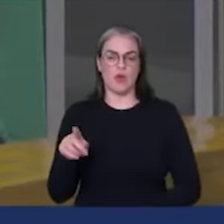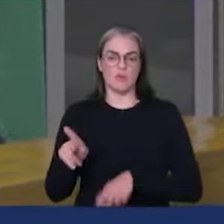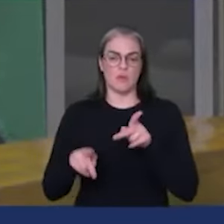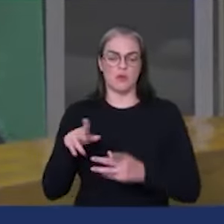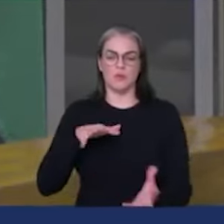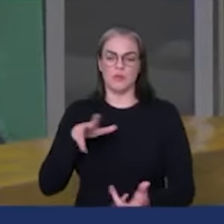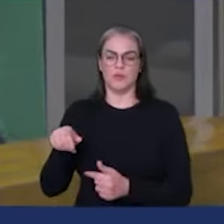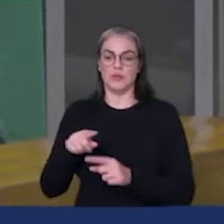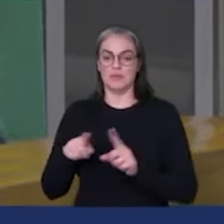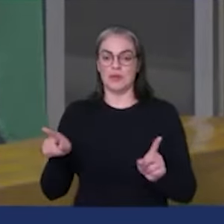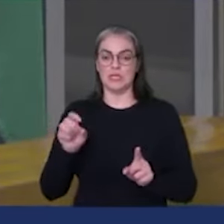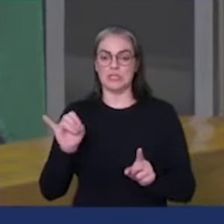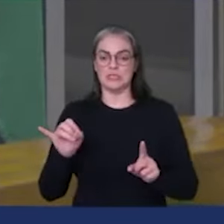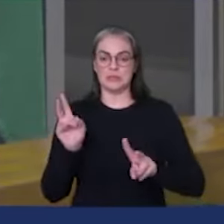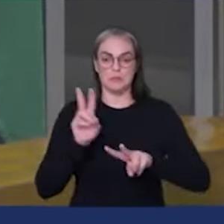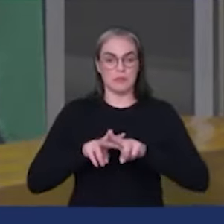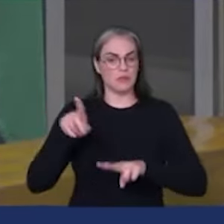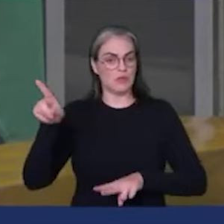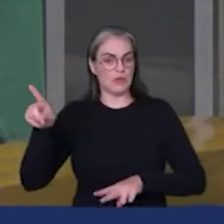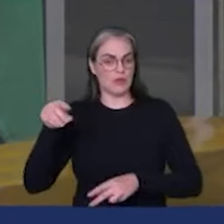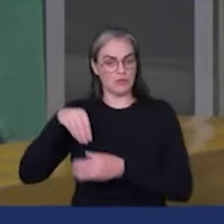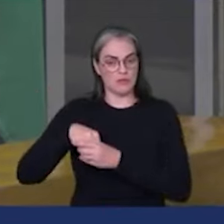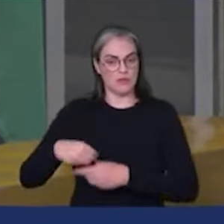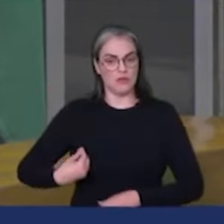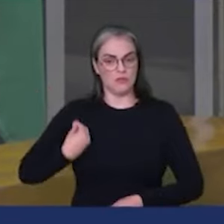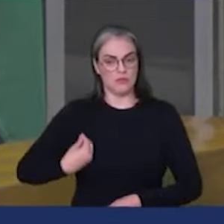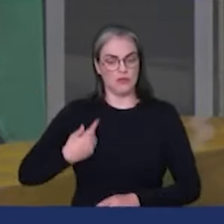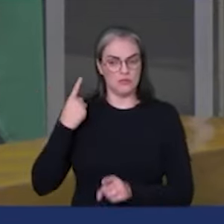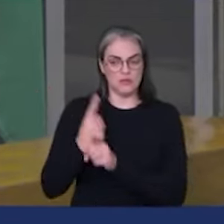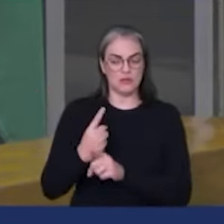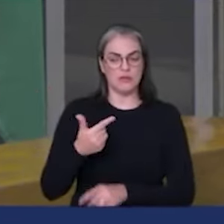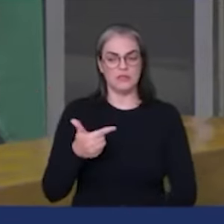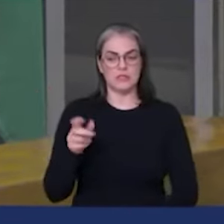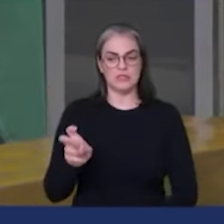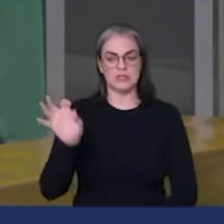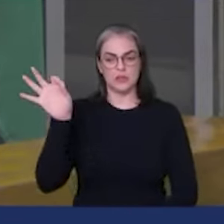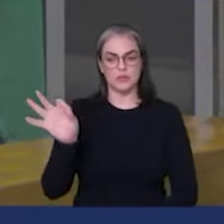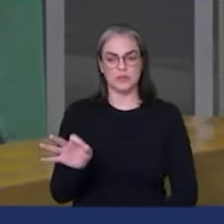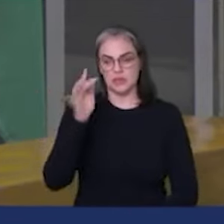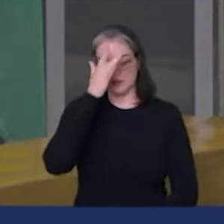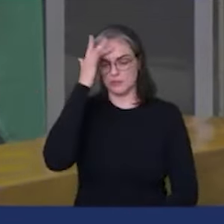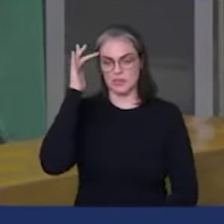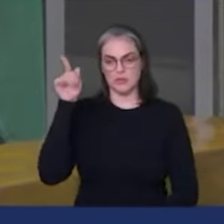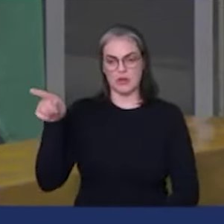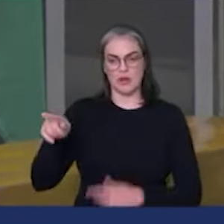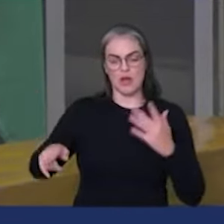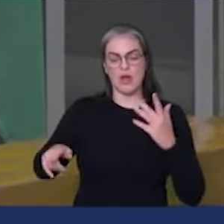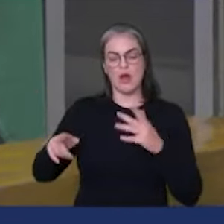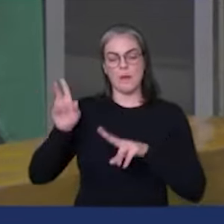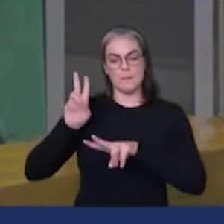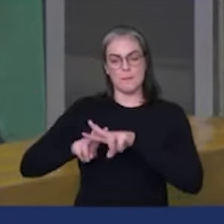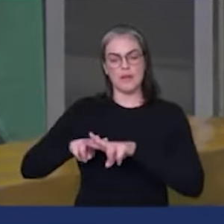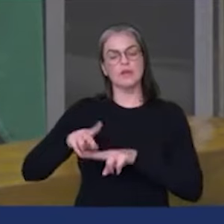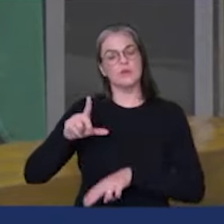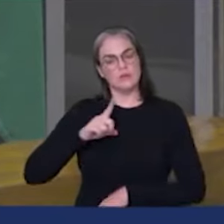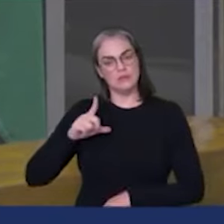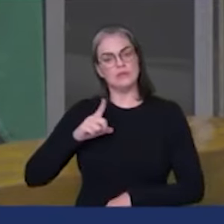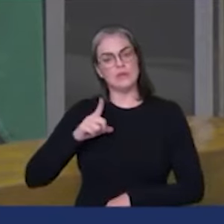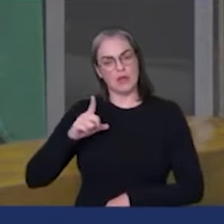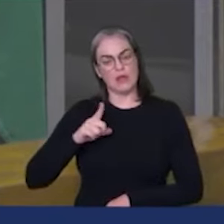população carcerária daquele país constatou que 25% dos presos têm traços de TDAH. Isso